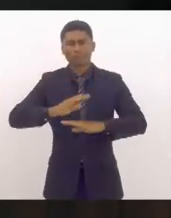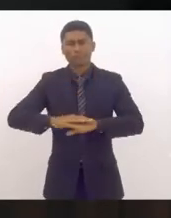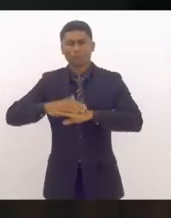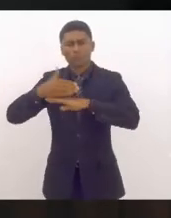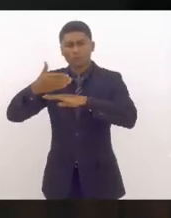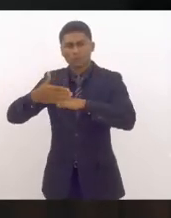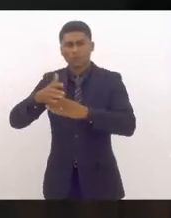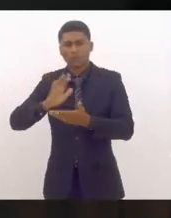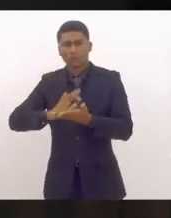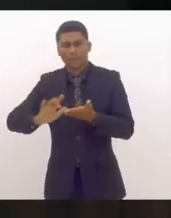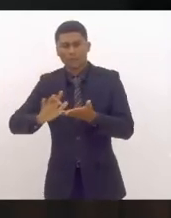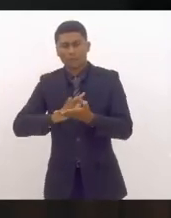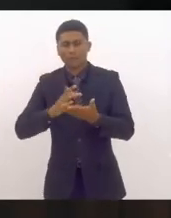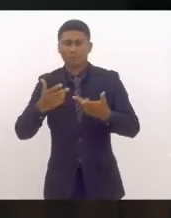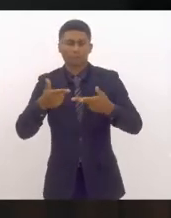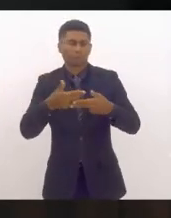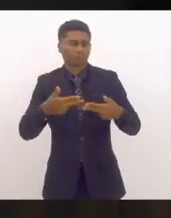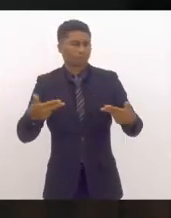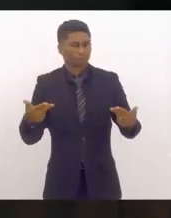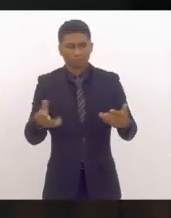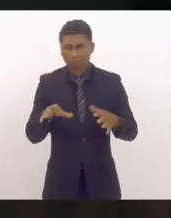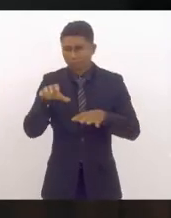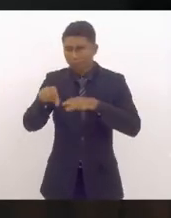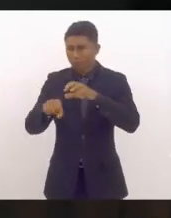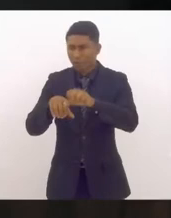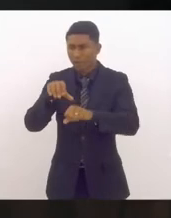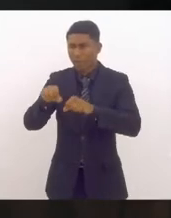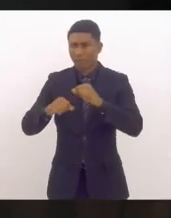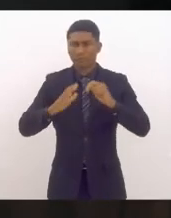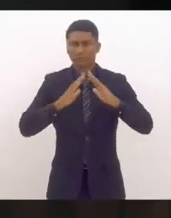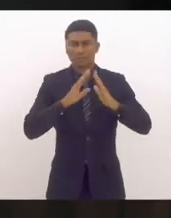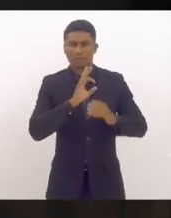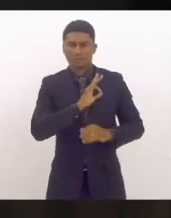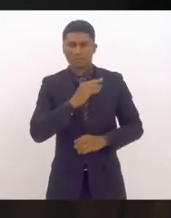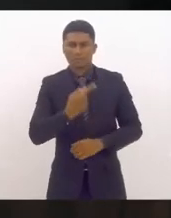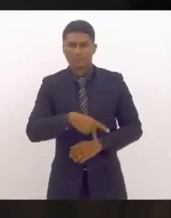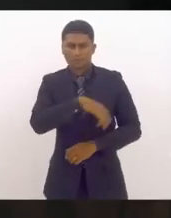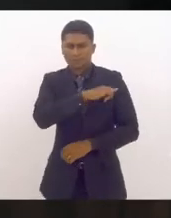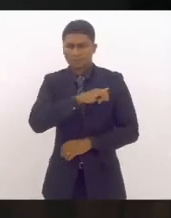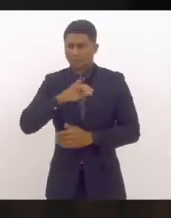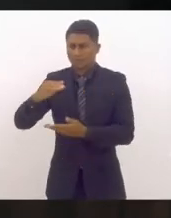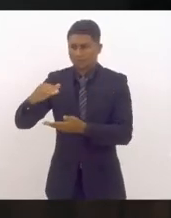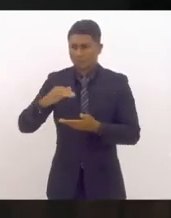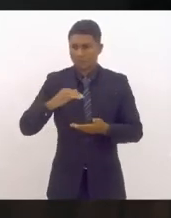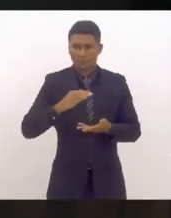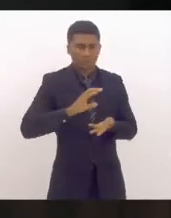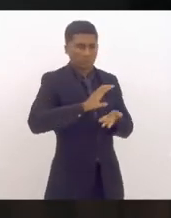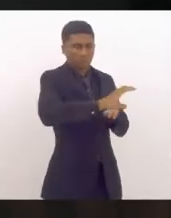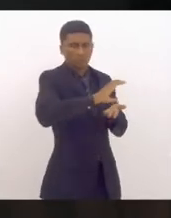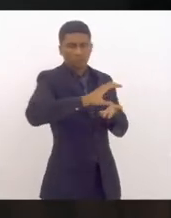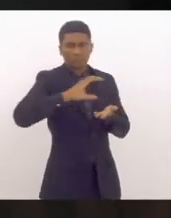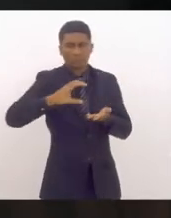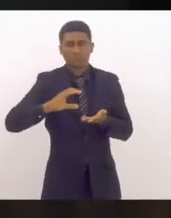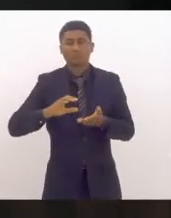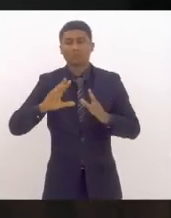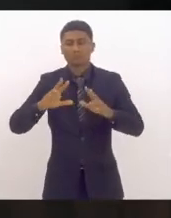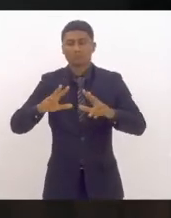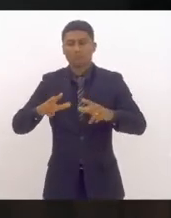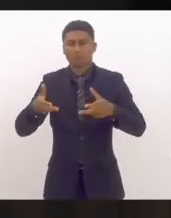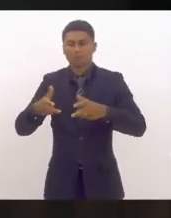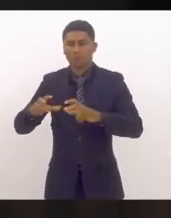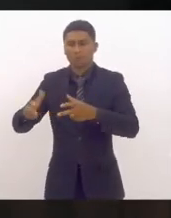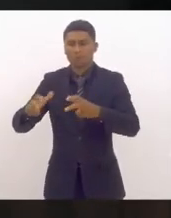celulares e demais dispositivos de informática apreendidos pelas delegacias de polícia do Estado do Rio de Janeiro. Pendendo de pareceres das comissões de Constituição e Justiça,